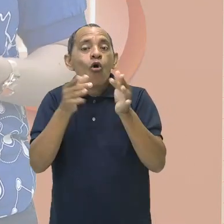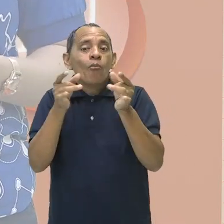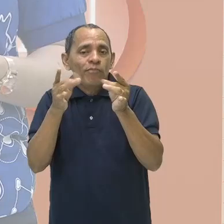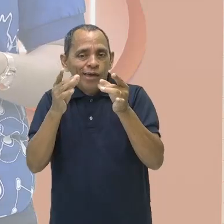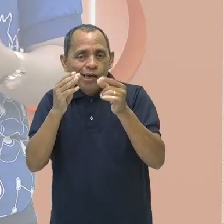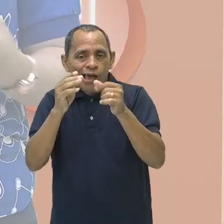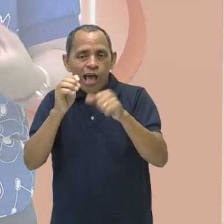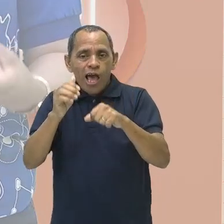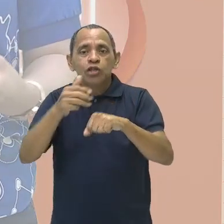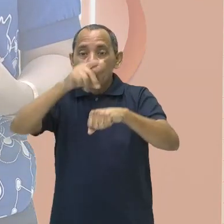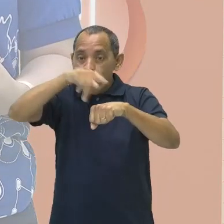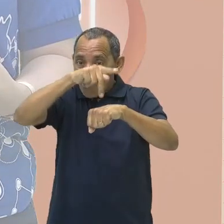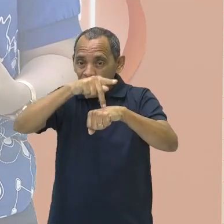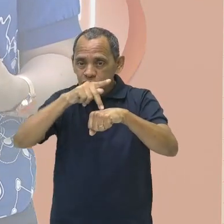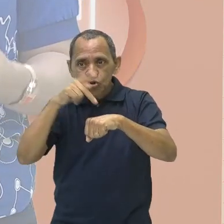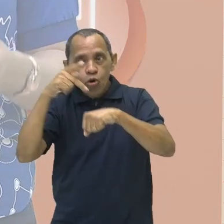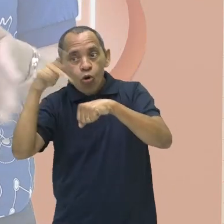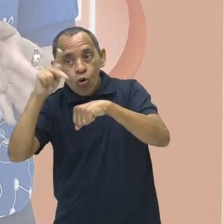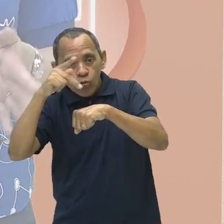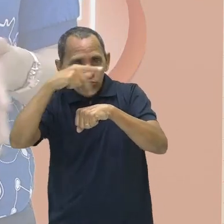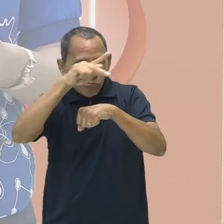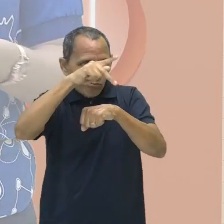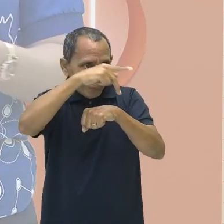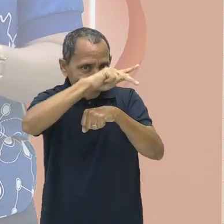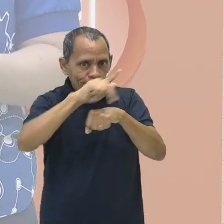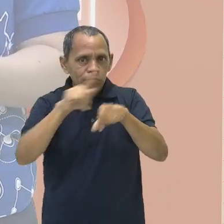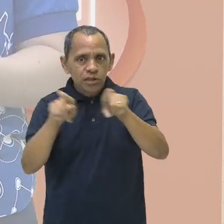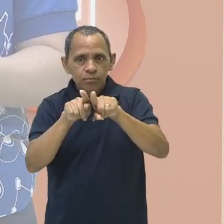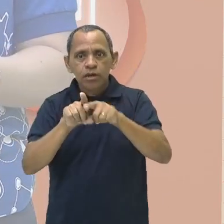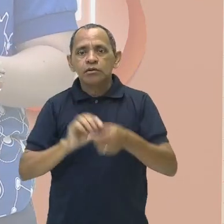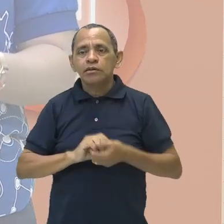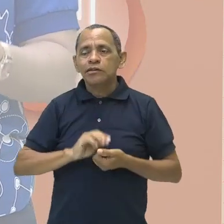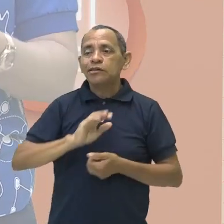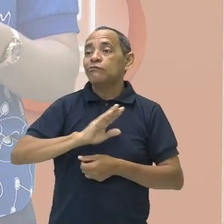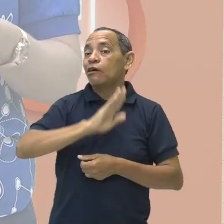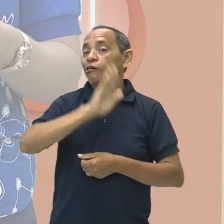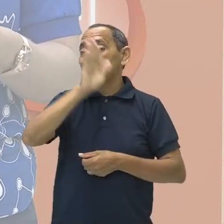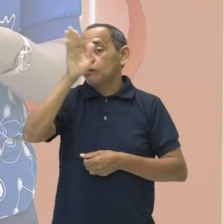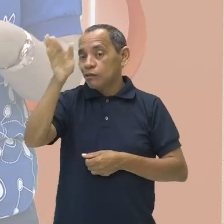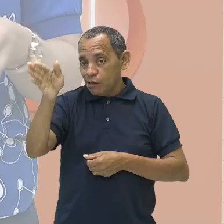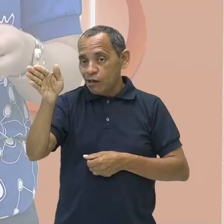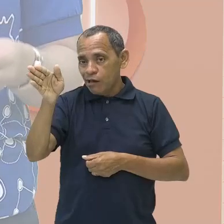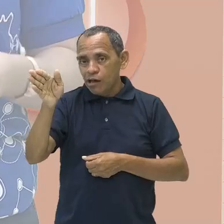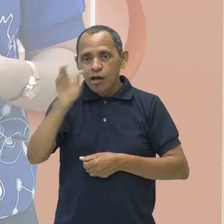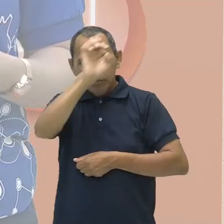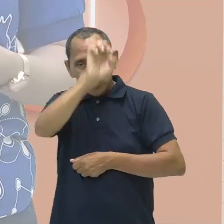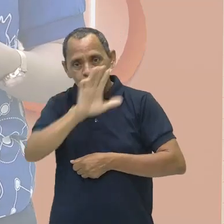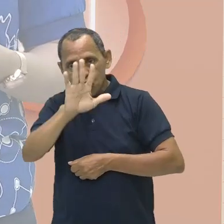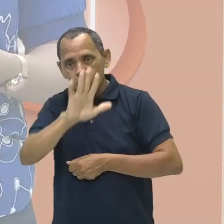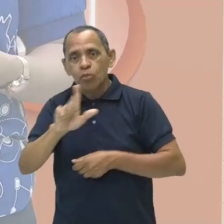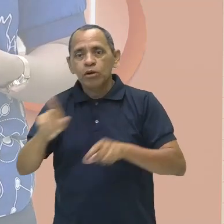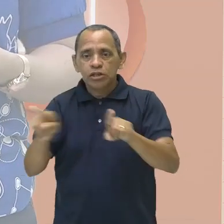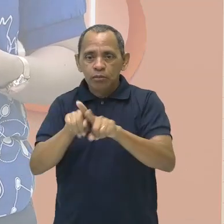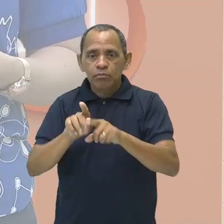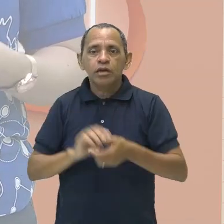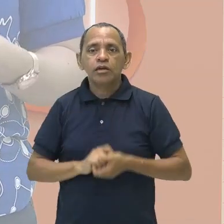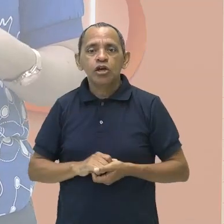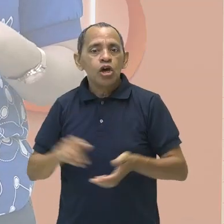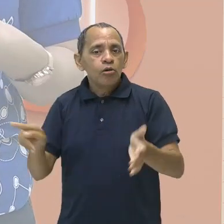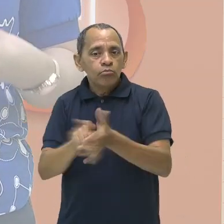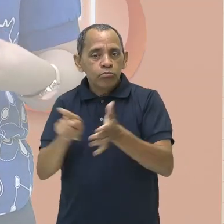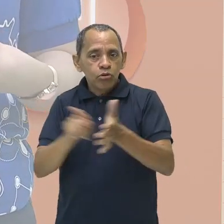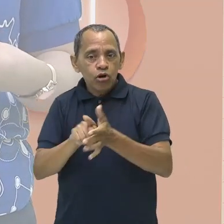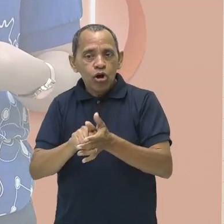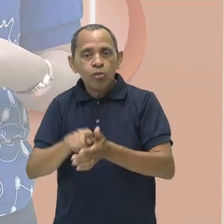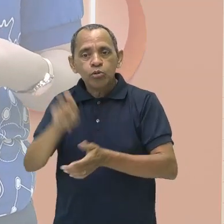externo, ou seja, tudo que eles produziam ia para a Europa. Isso fazia parte do processo, né, justamente